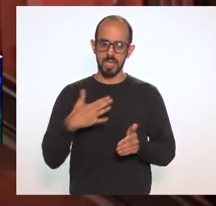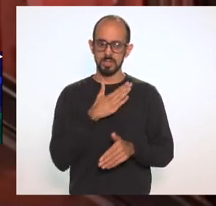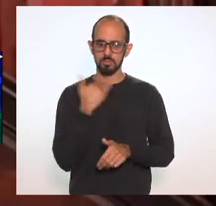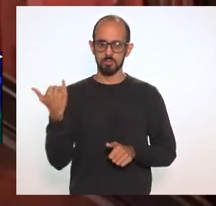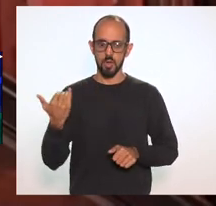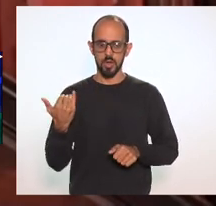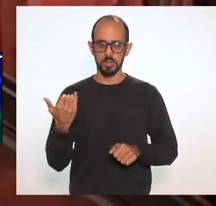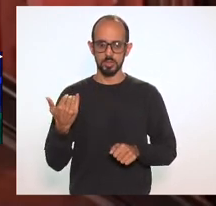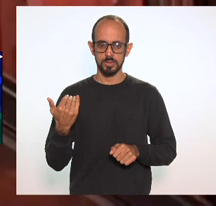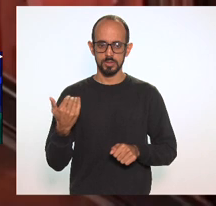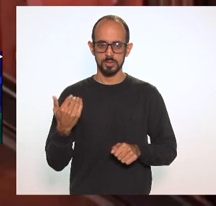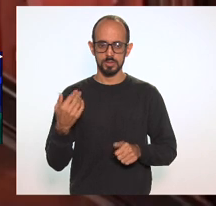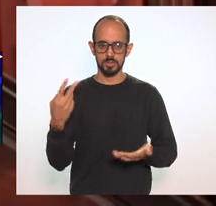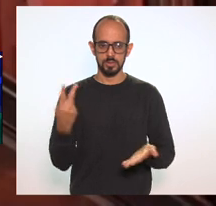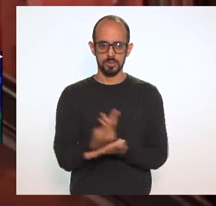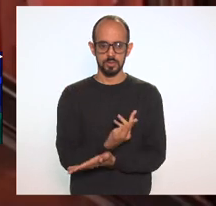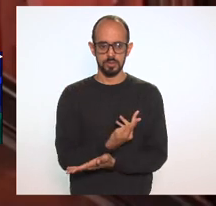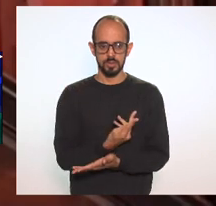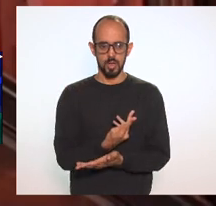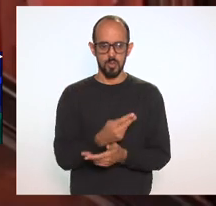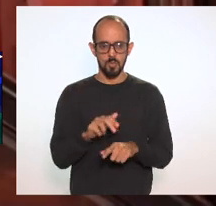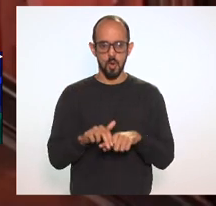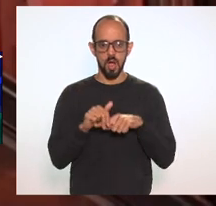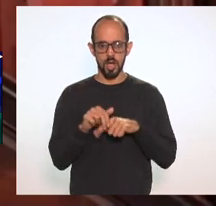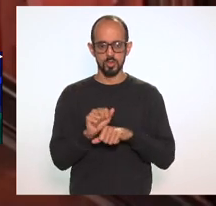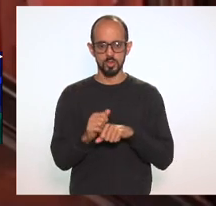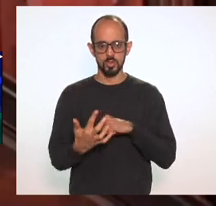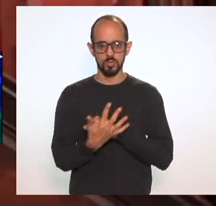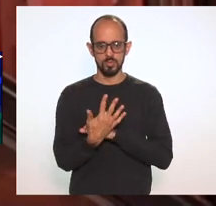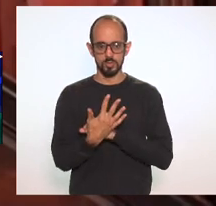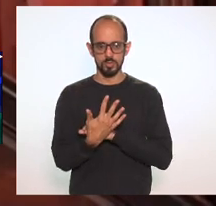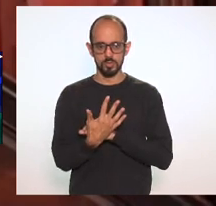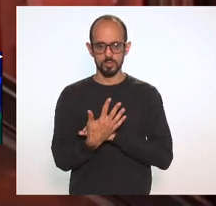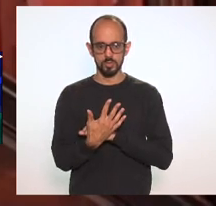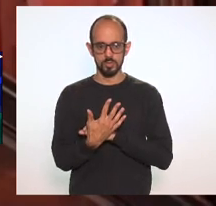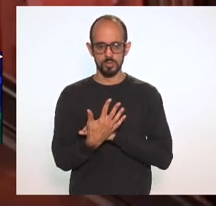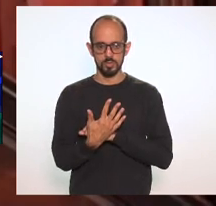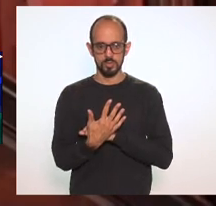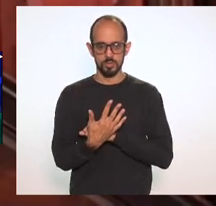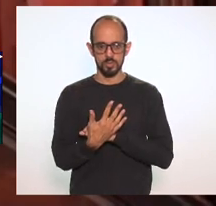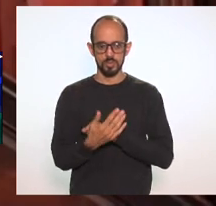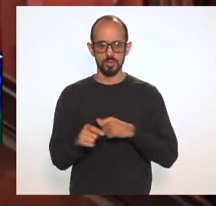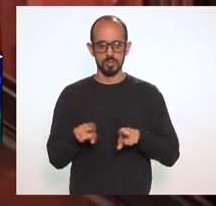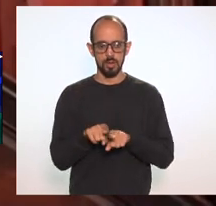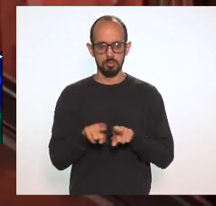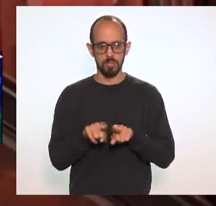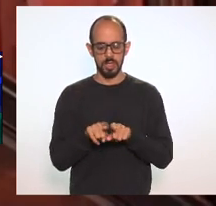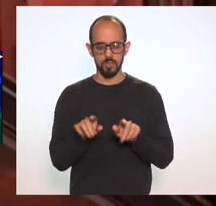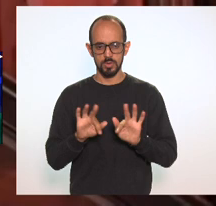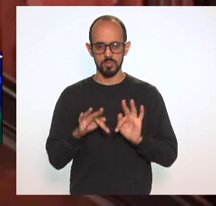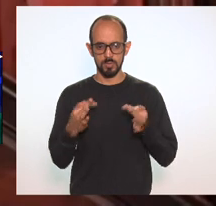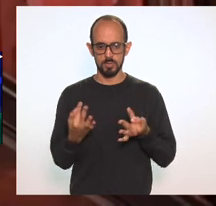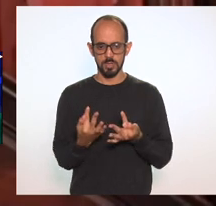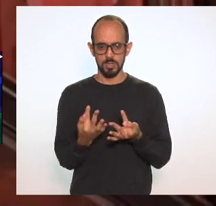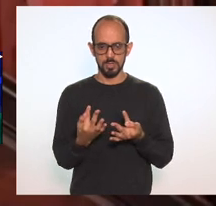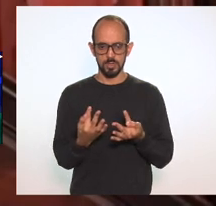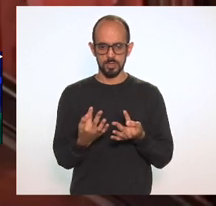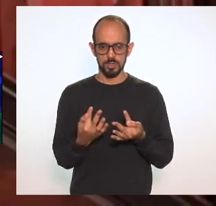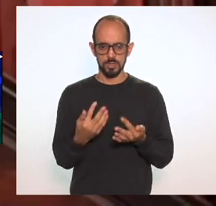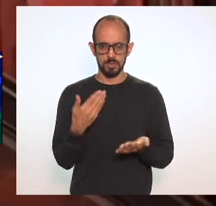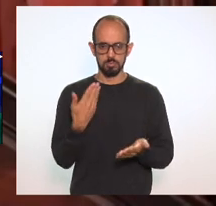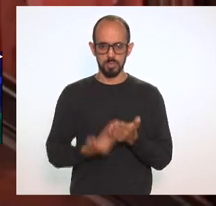causadas pela convite quero também me solidarizar com as famílias que perderam seus entes